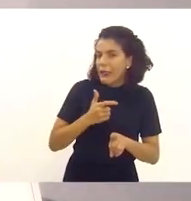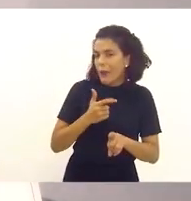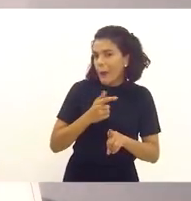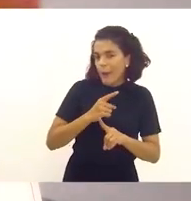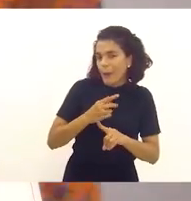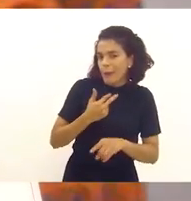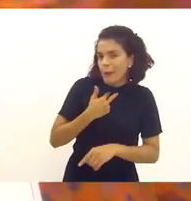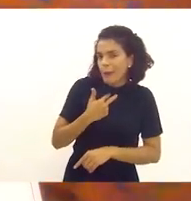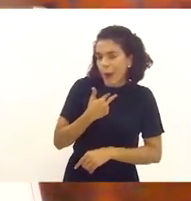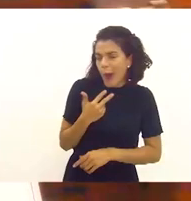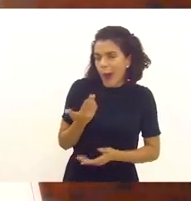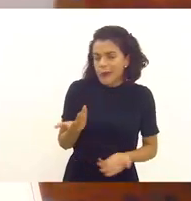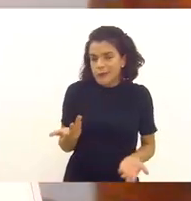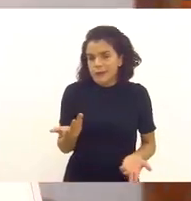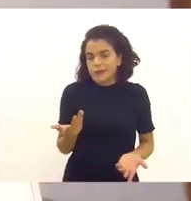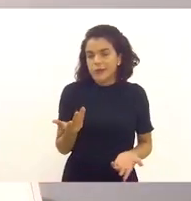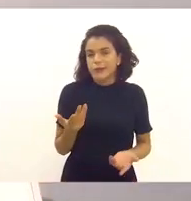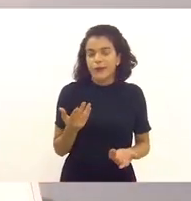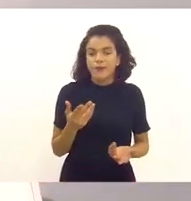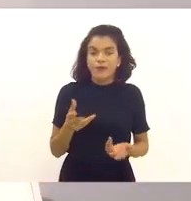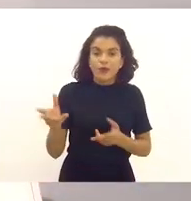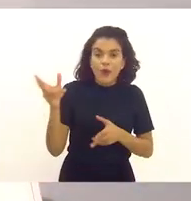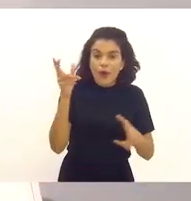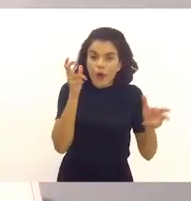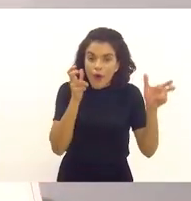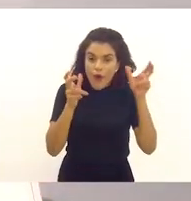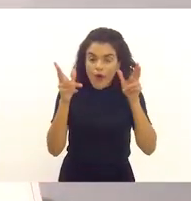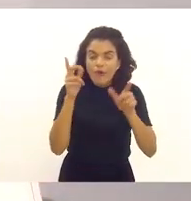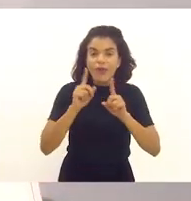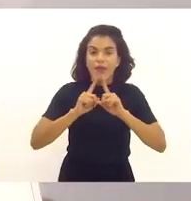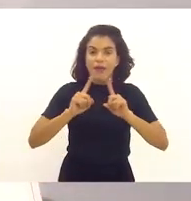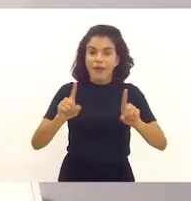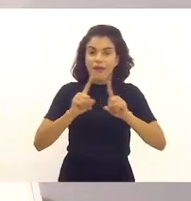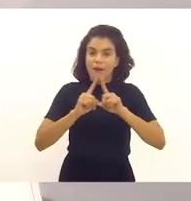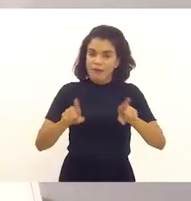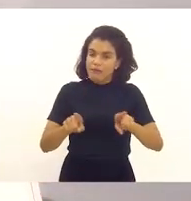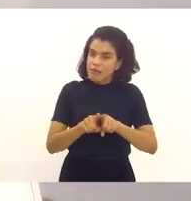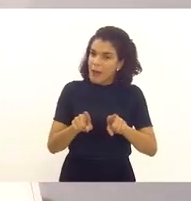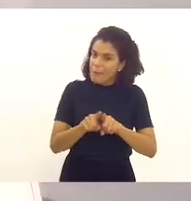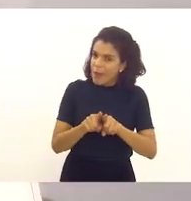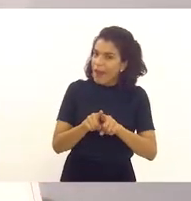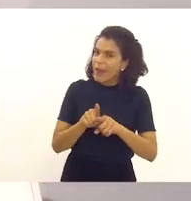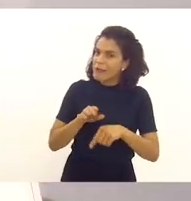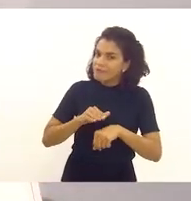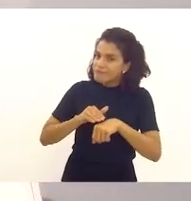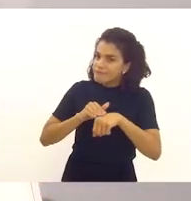momento né além de ouvir as reclamações também reconhecer